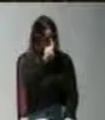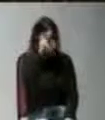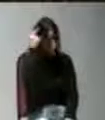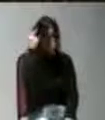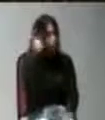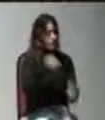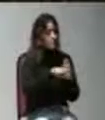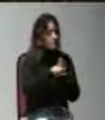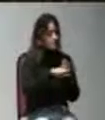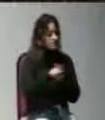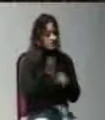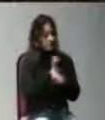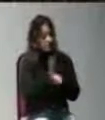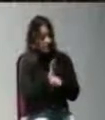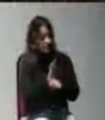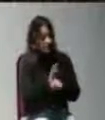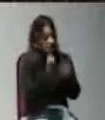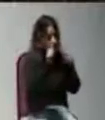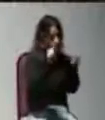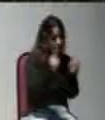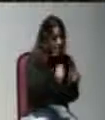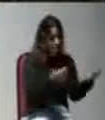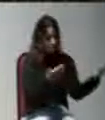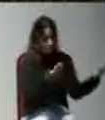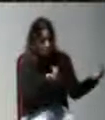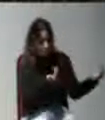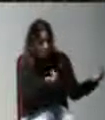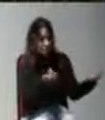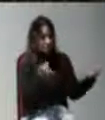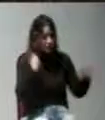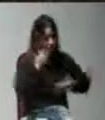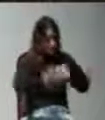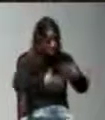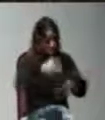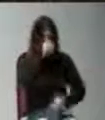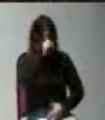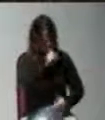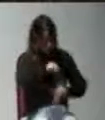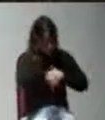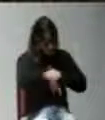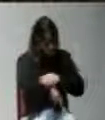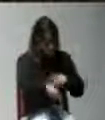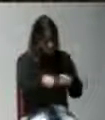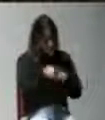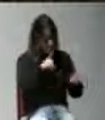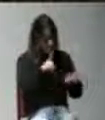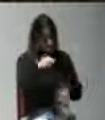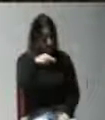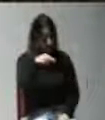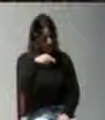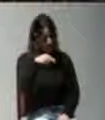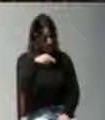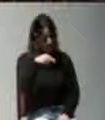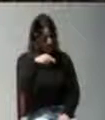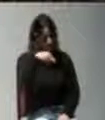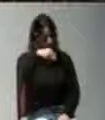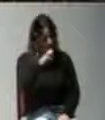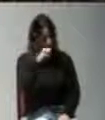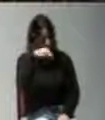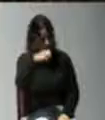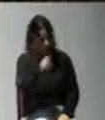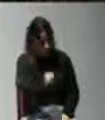de cinema, imagem, juventude e processos de subjetivação. Coordena o NEMES, Núcleo de Estudos sobre Mídia,